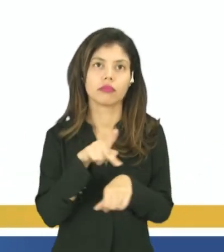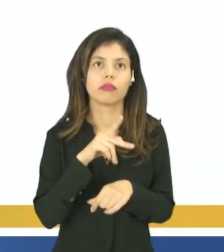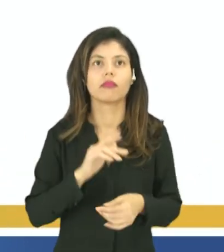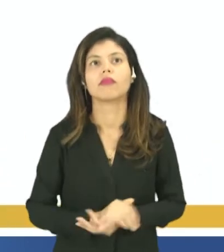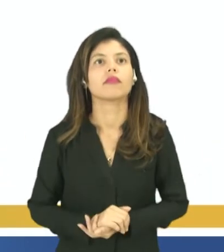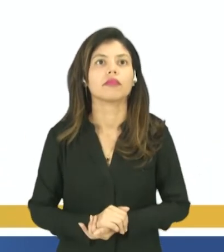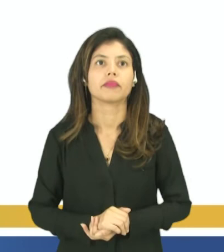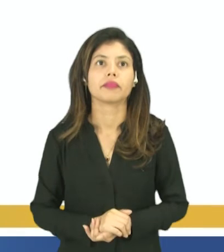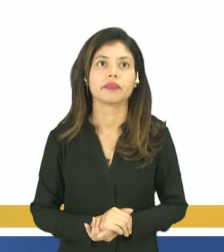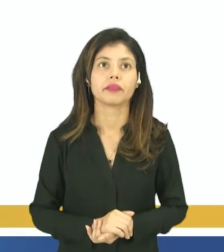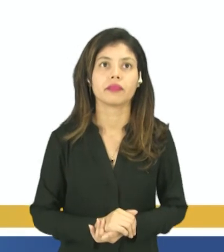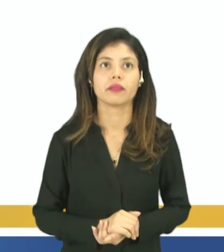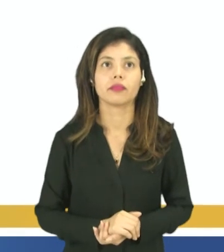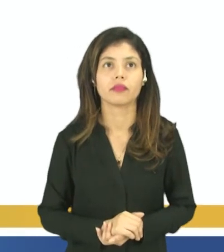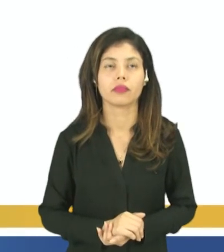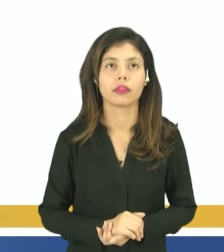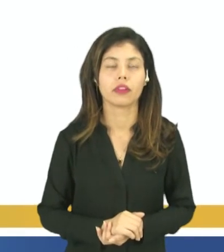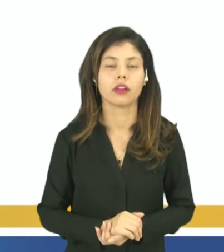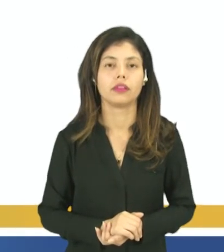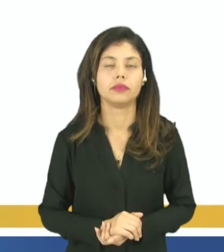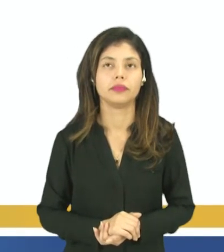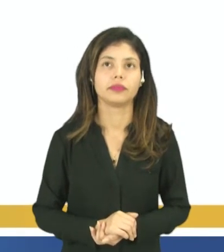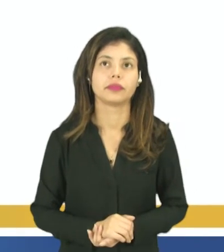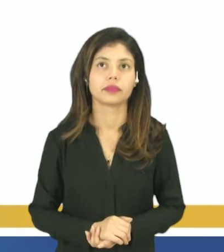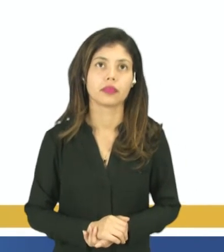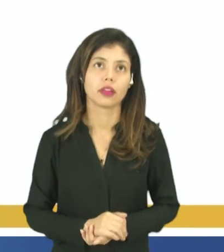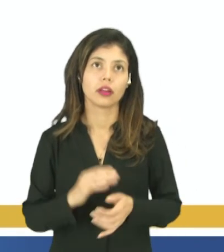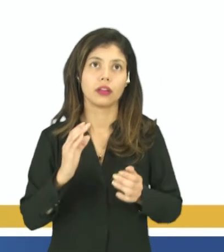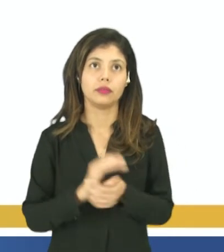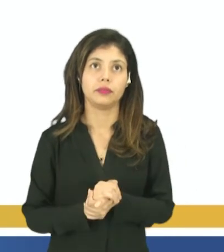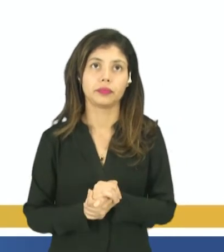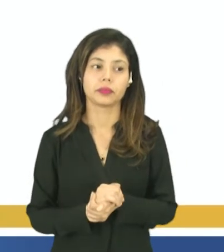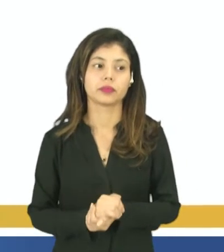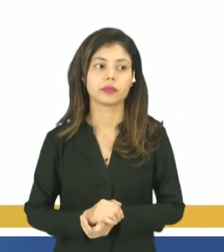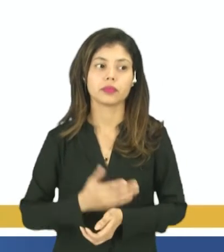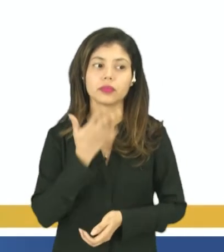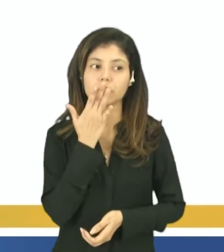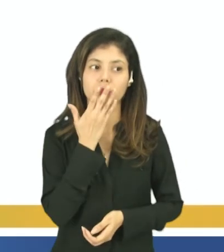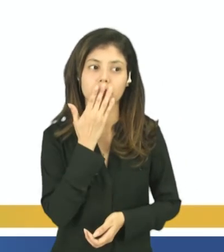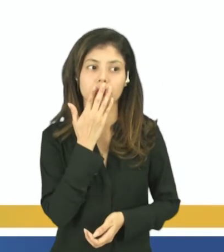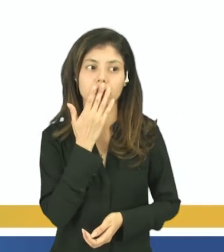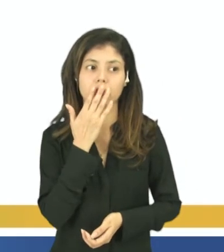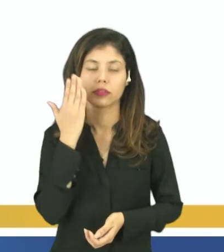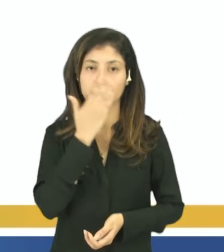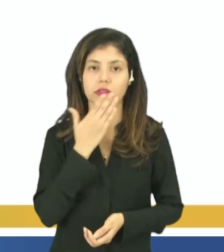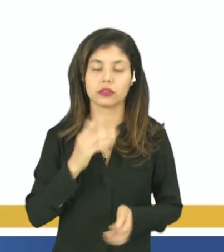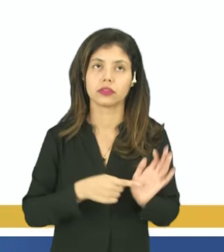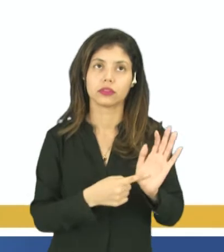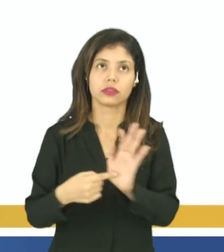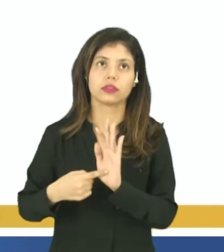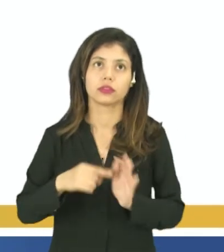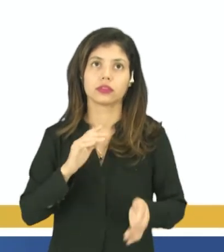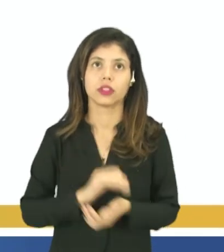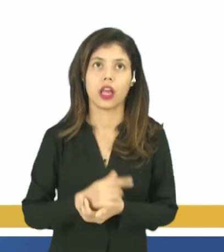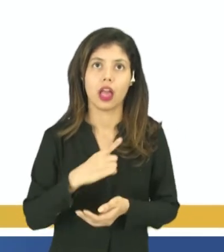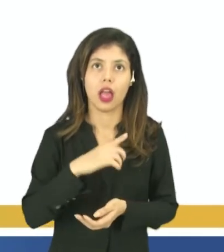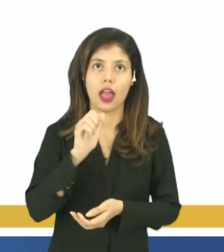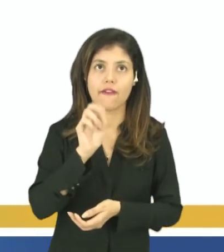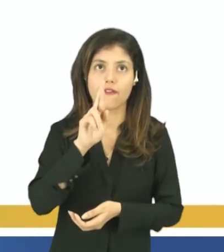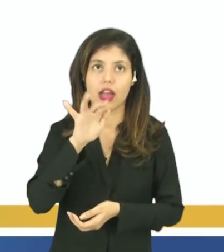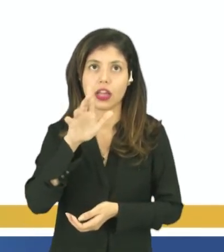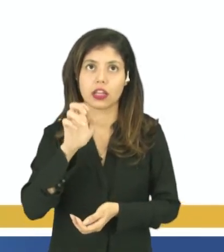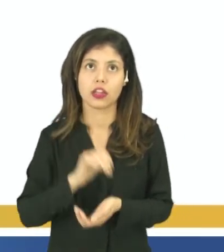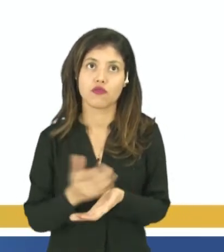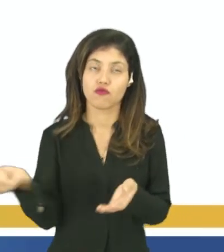vejamos algumas delas. Em relação à Colômbia, o grupo paramilitar, a FARC, retomou suas